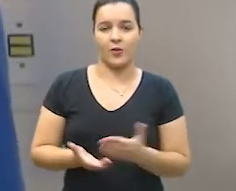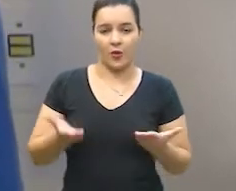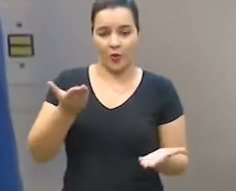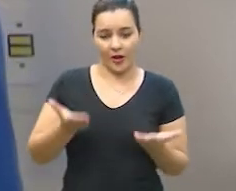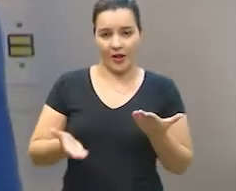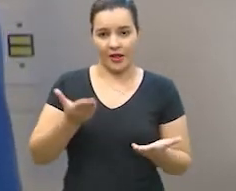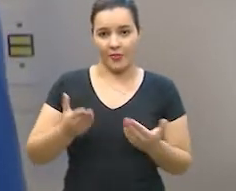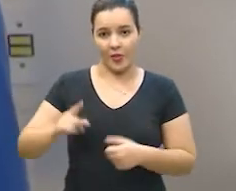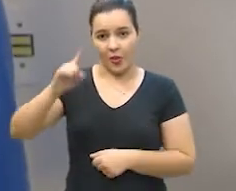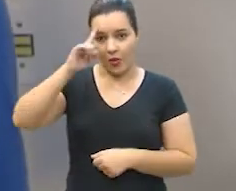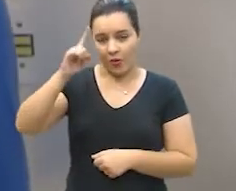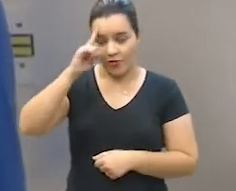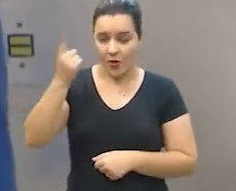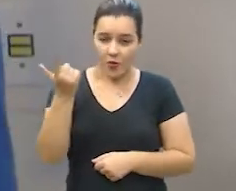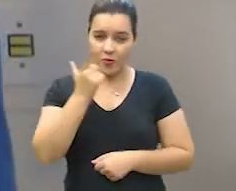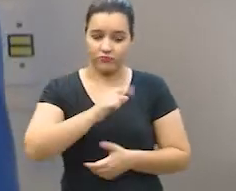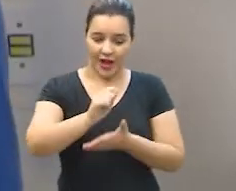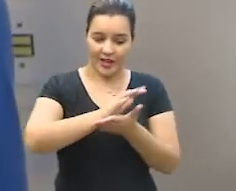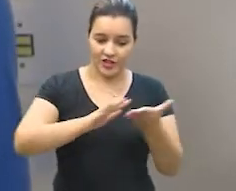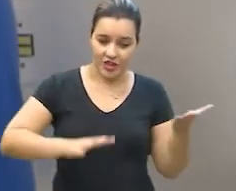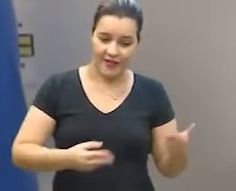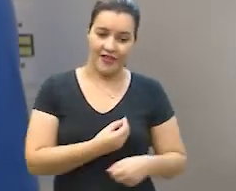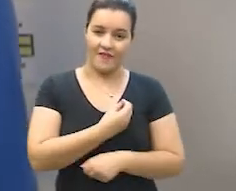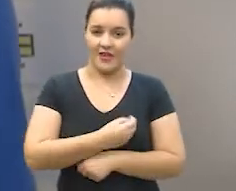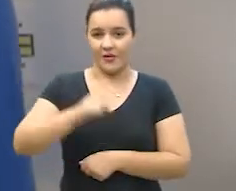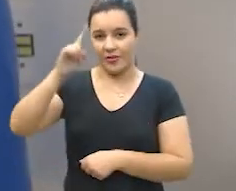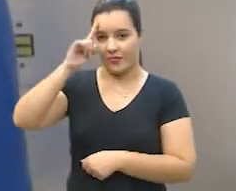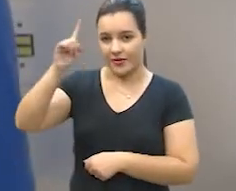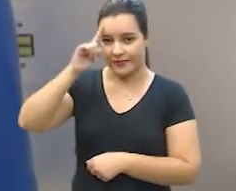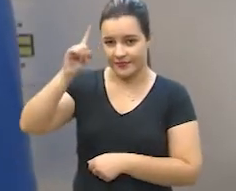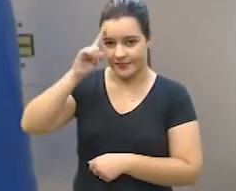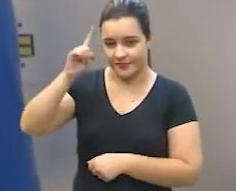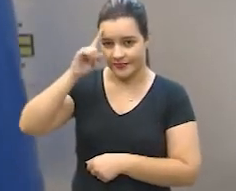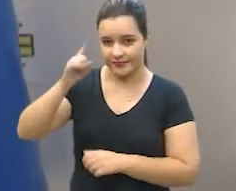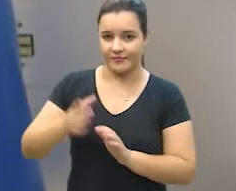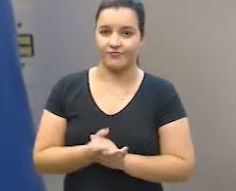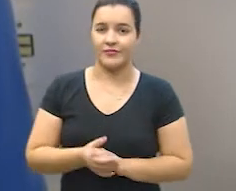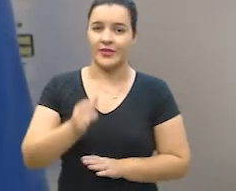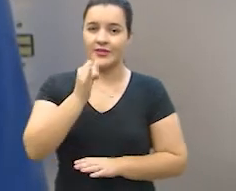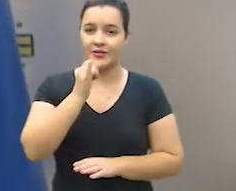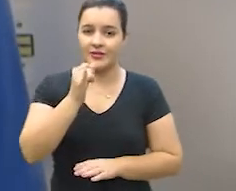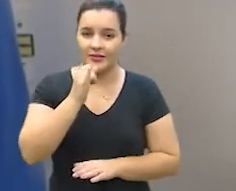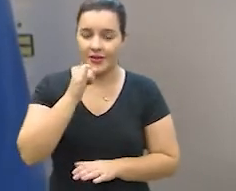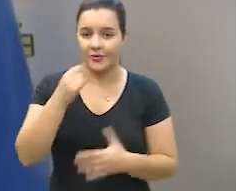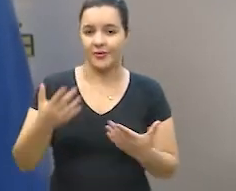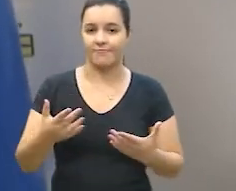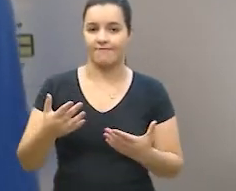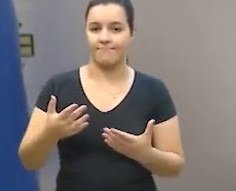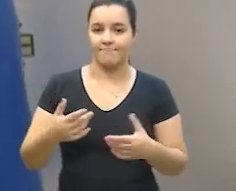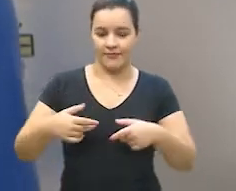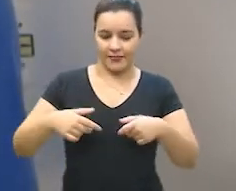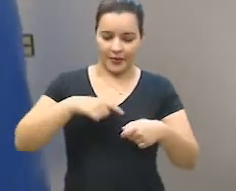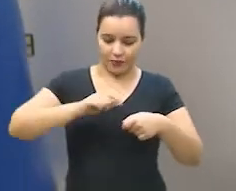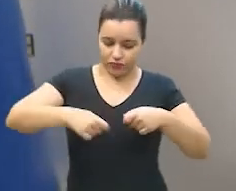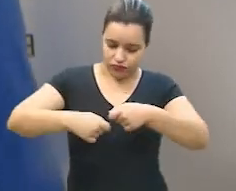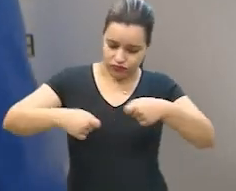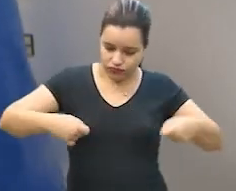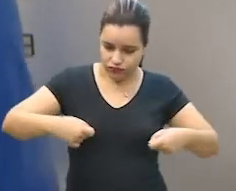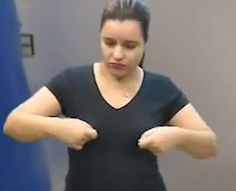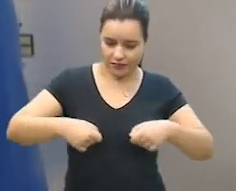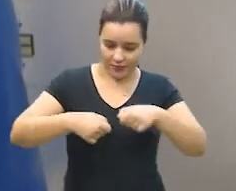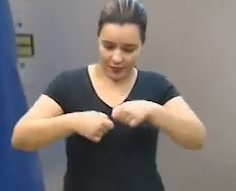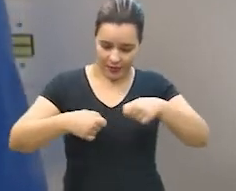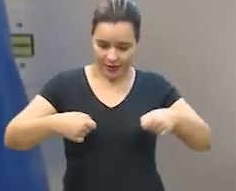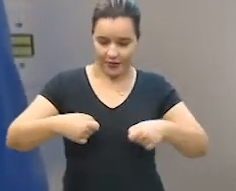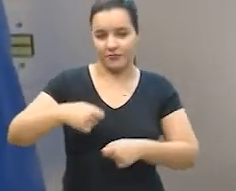eles consigam fazer as suas atividades de vida diária, que chamamos. Então, conseguir abrir um creme dental, colocar